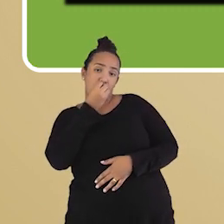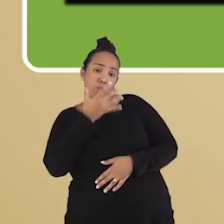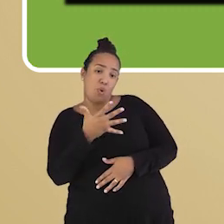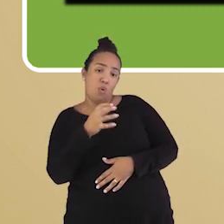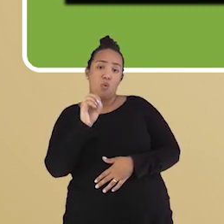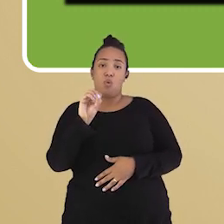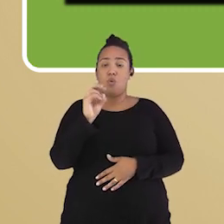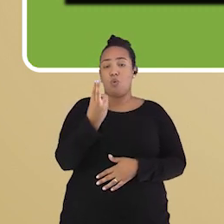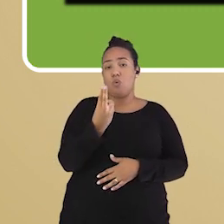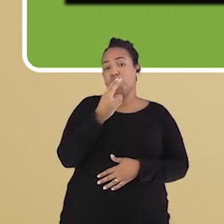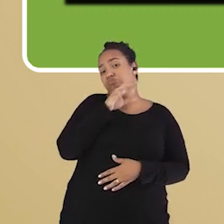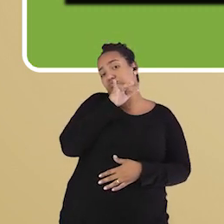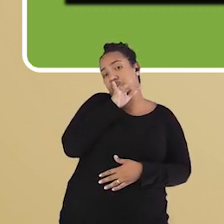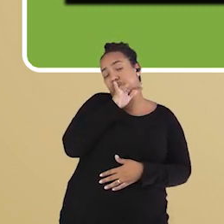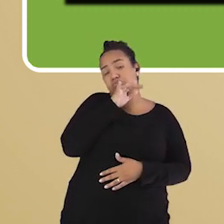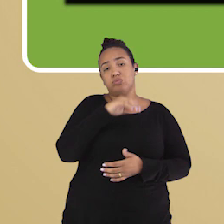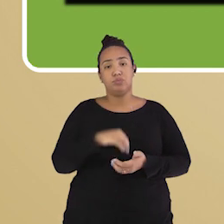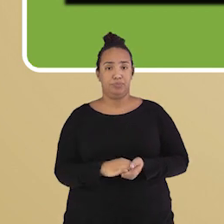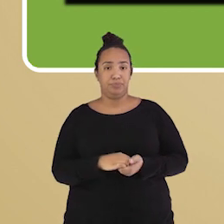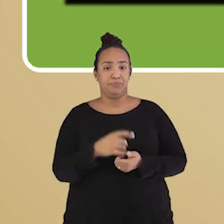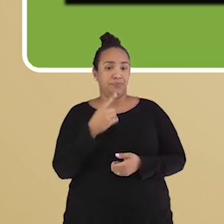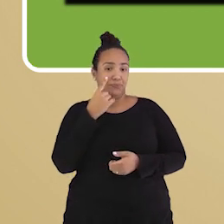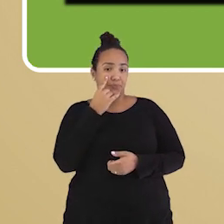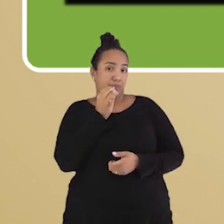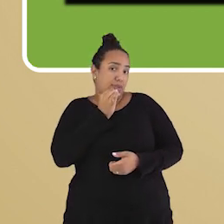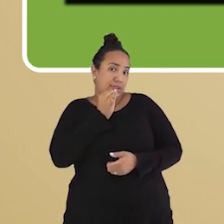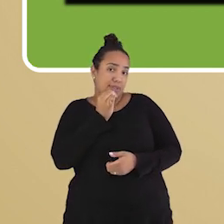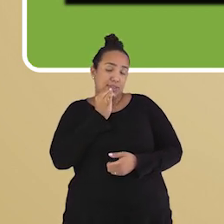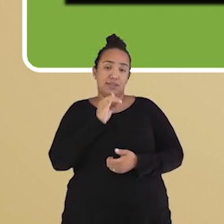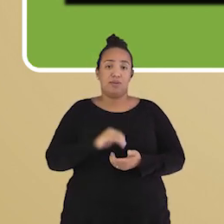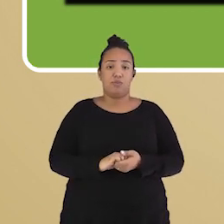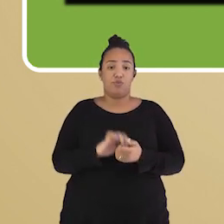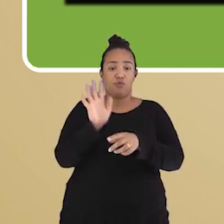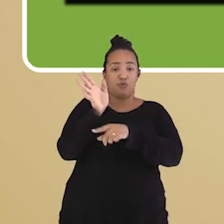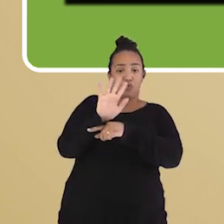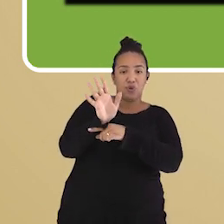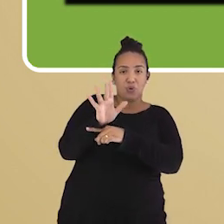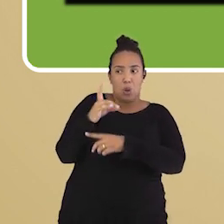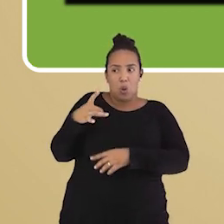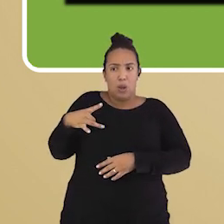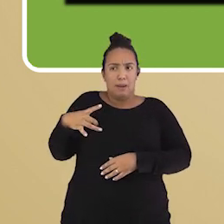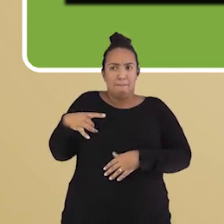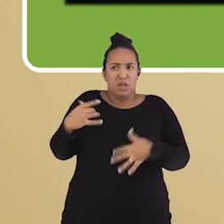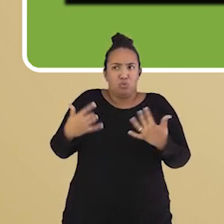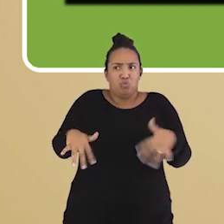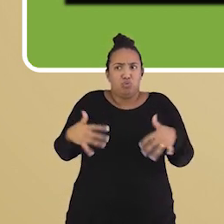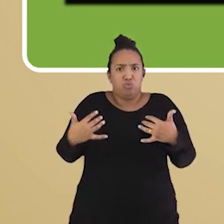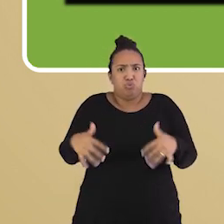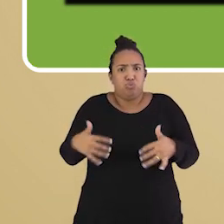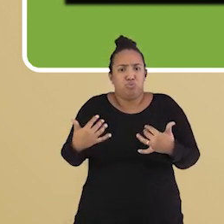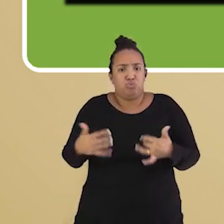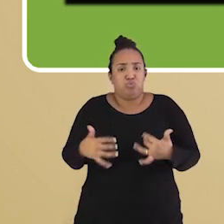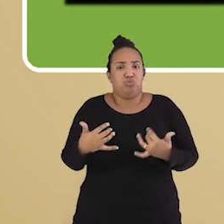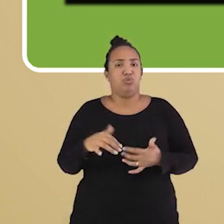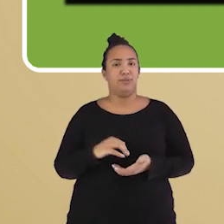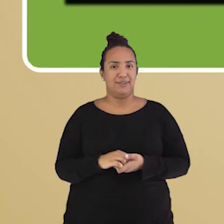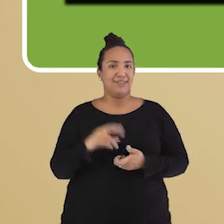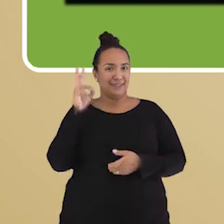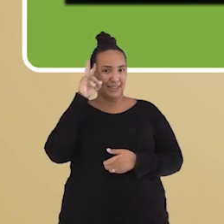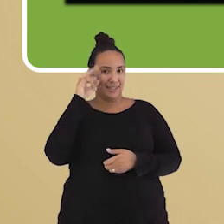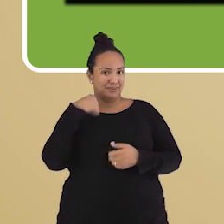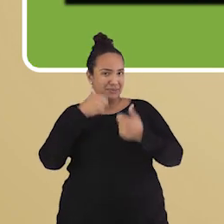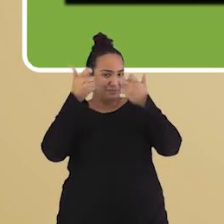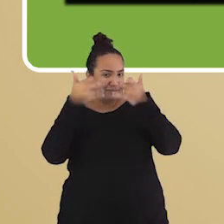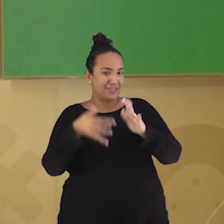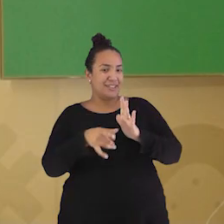agradáveis, quando você anda, por exemplo, em uma montanha russa ou assiste aquele filme de terror que eu estava